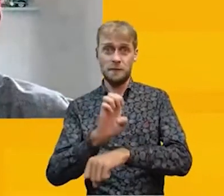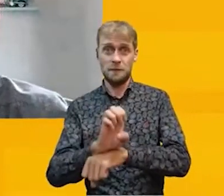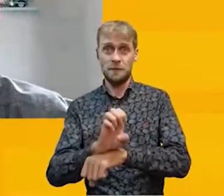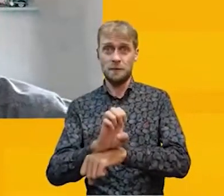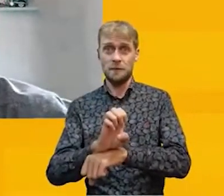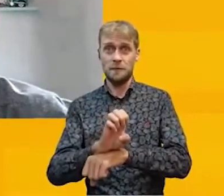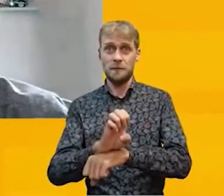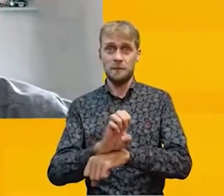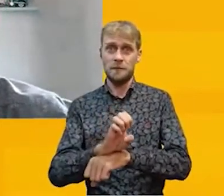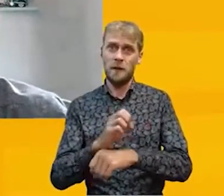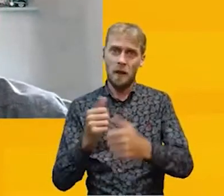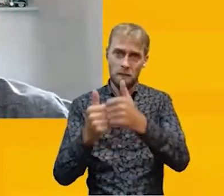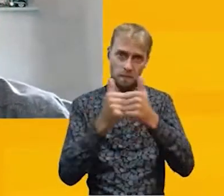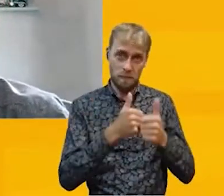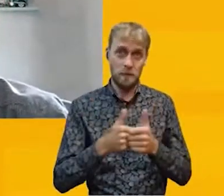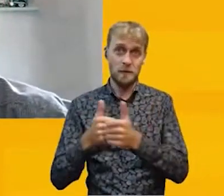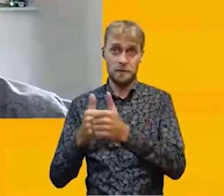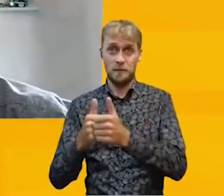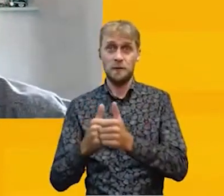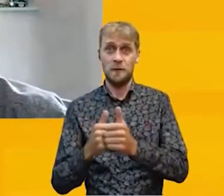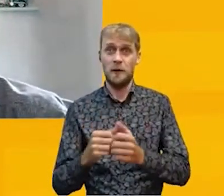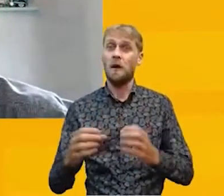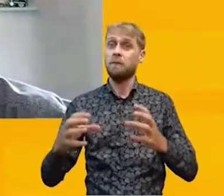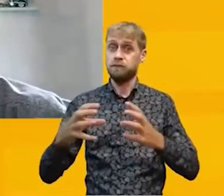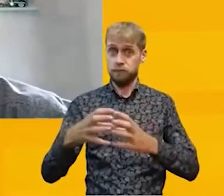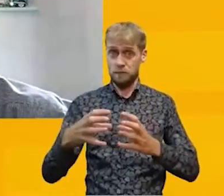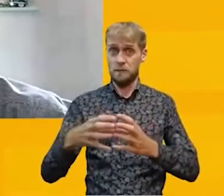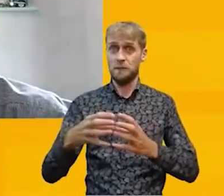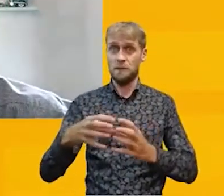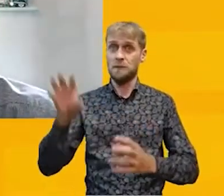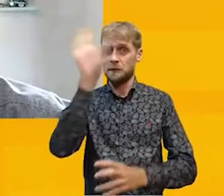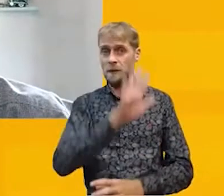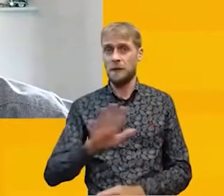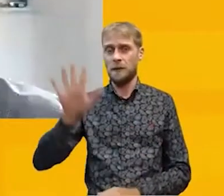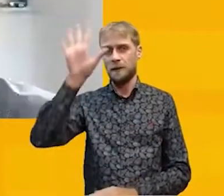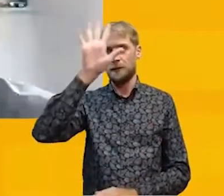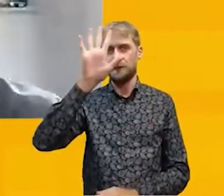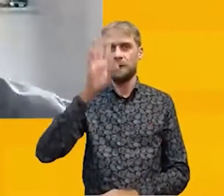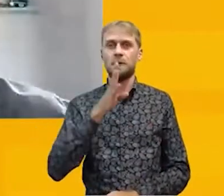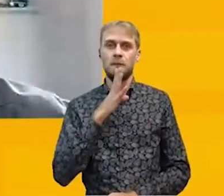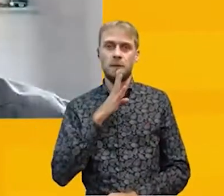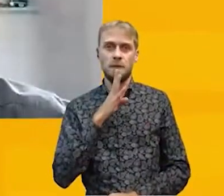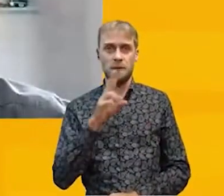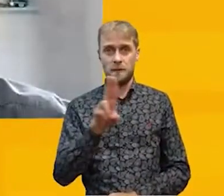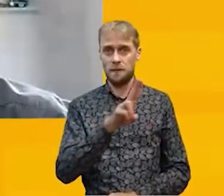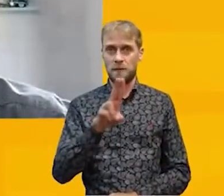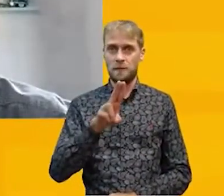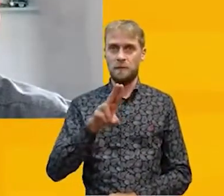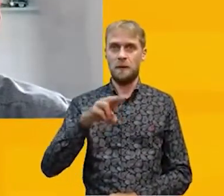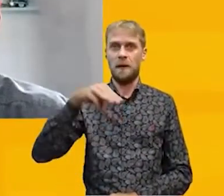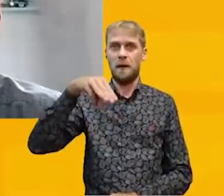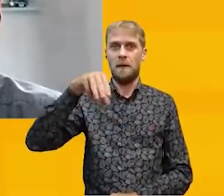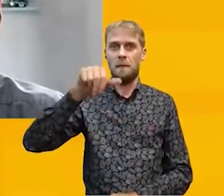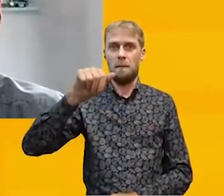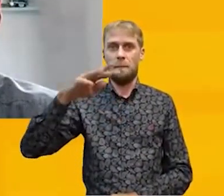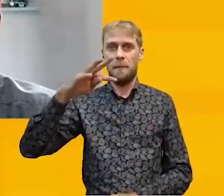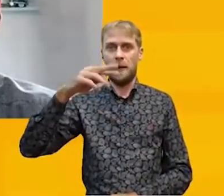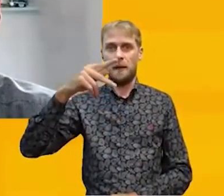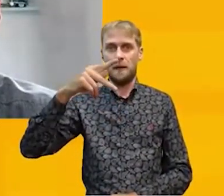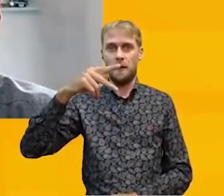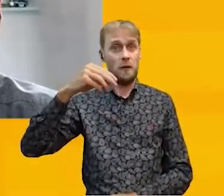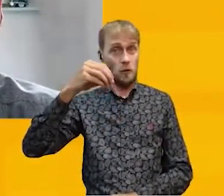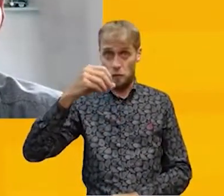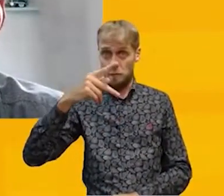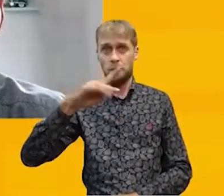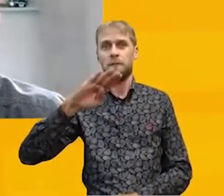estados vizinhos e que formam conosco a região conhecida no Brasil e mundialmente como região